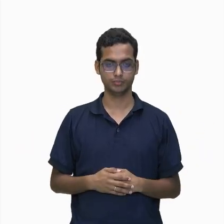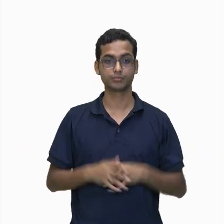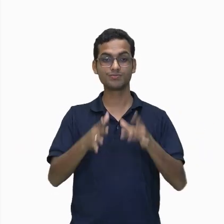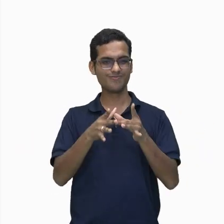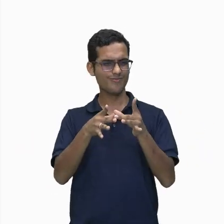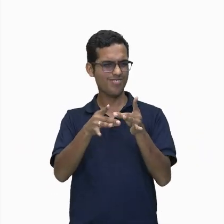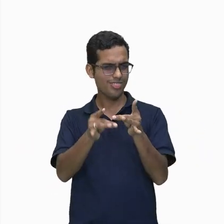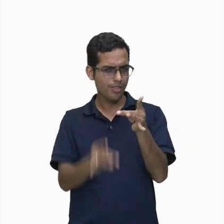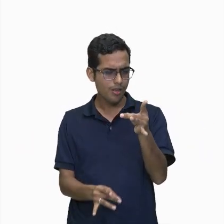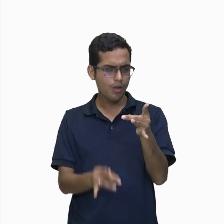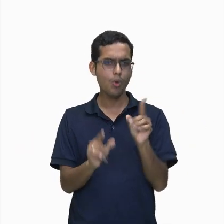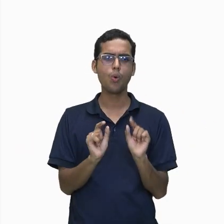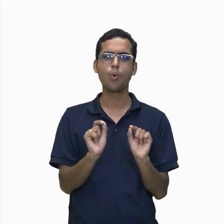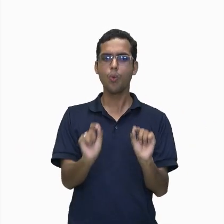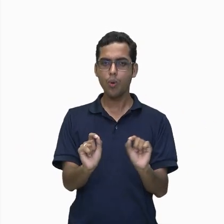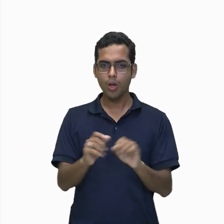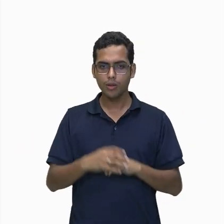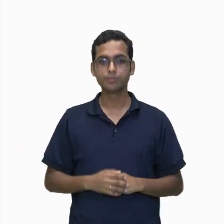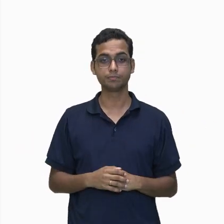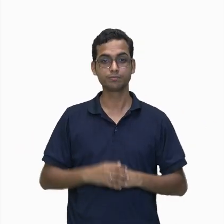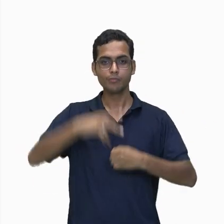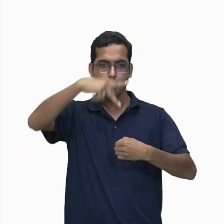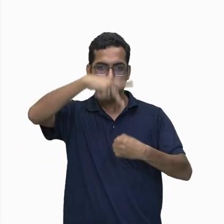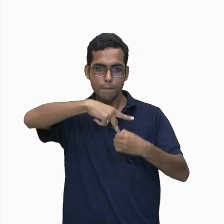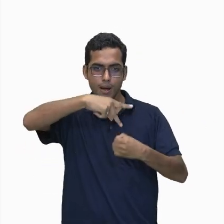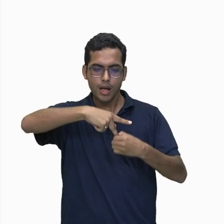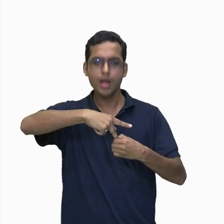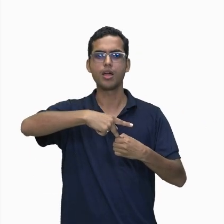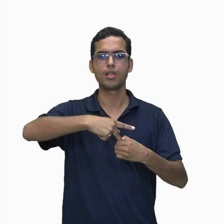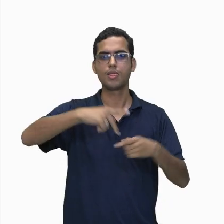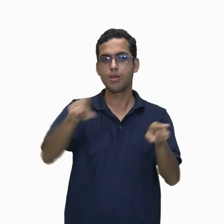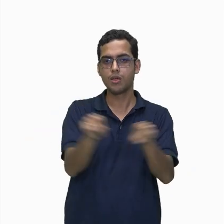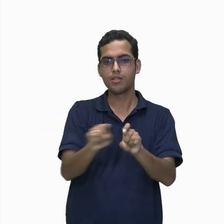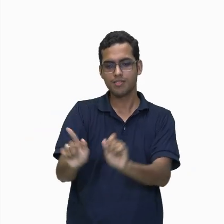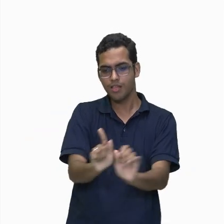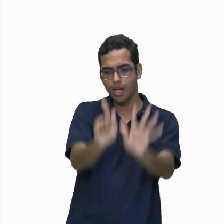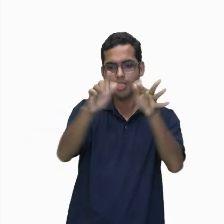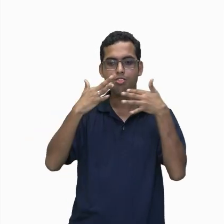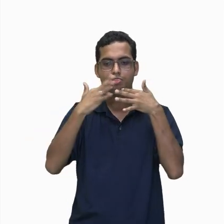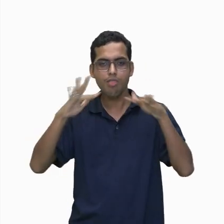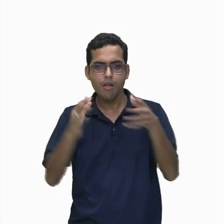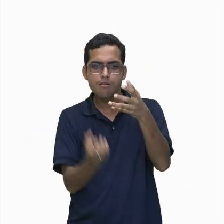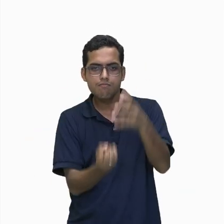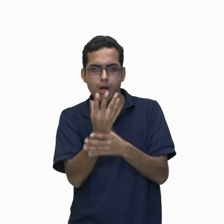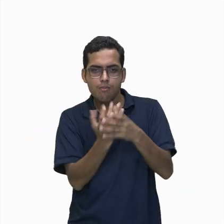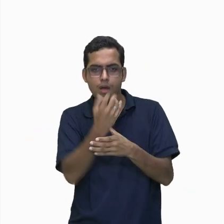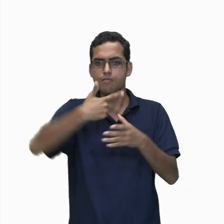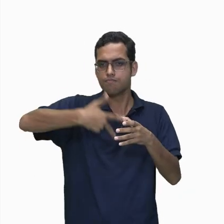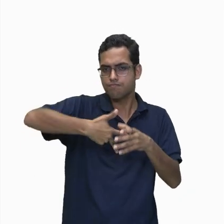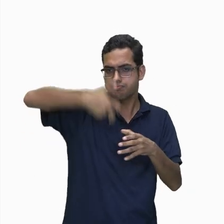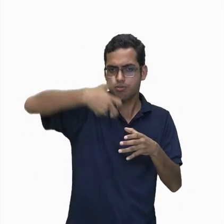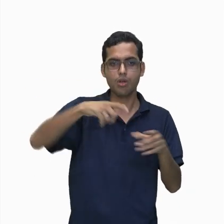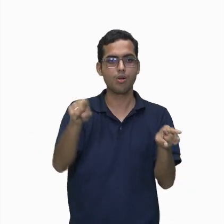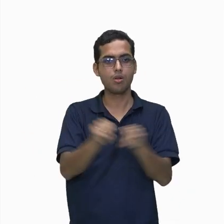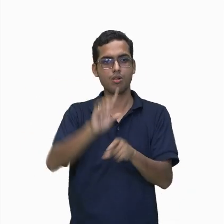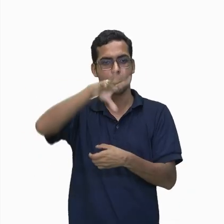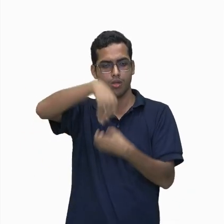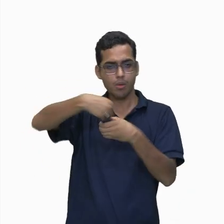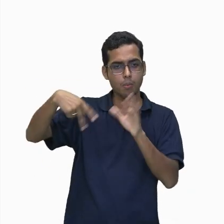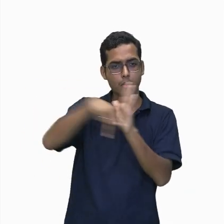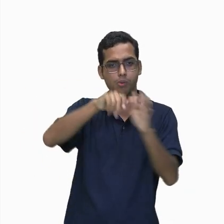Latina. E o detalhamento? A produção de petróleo e o gás natural no continente